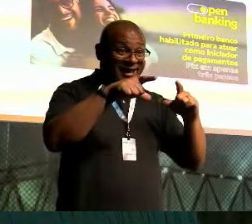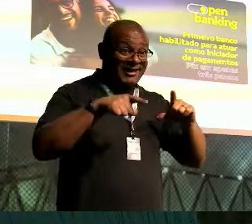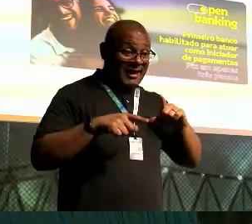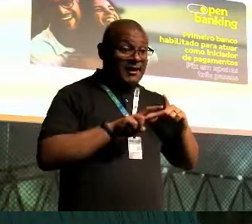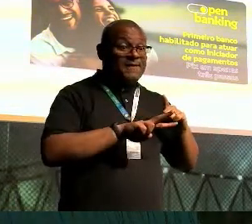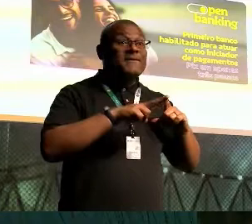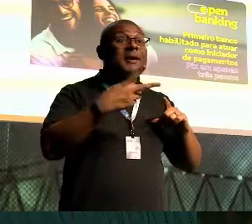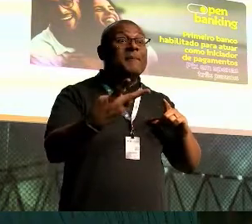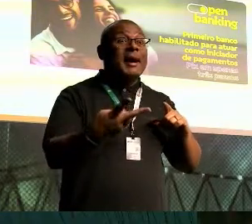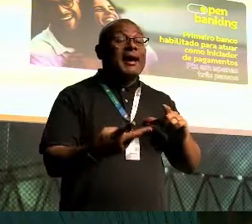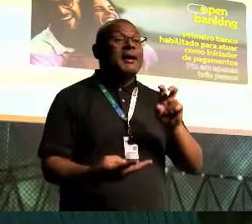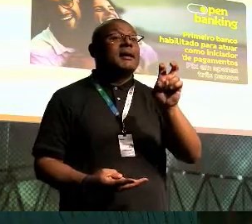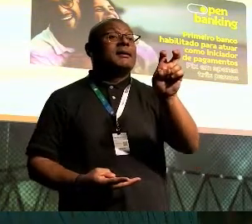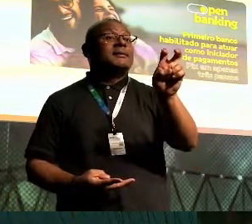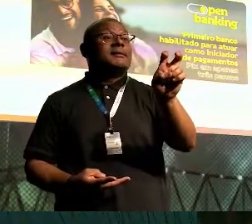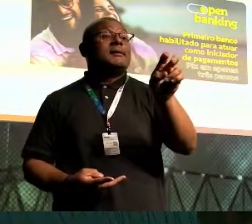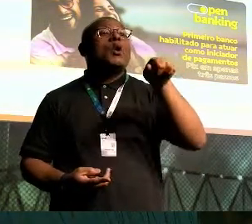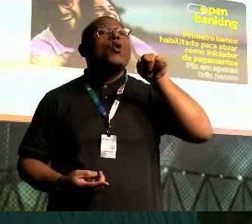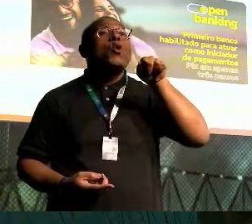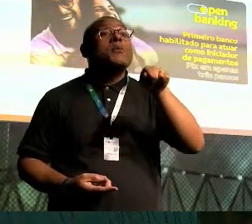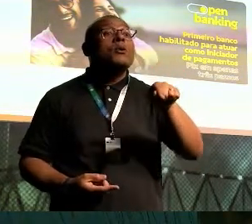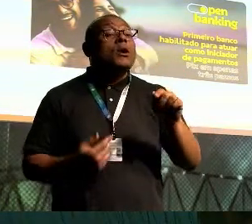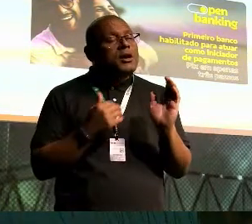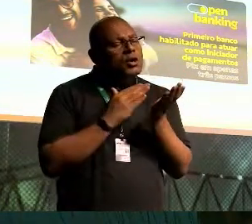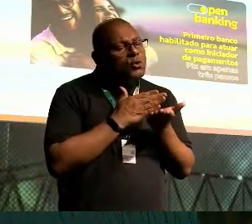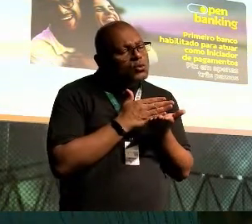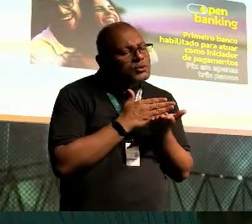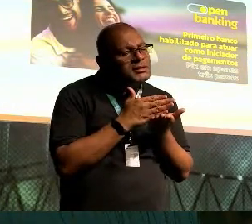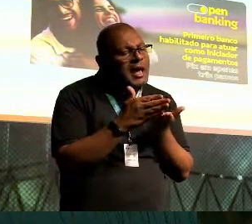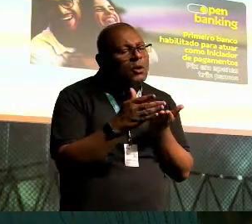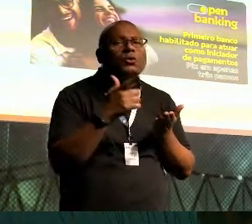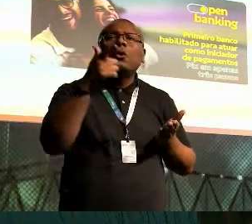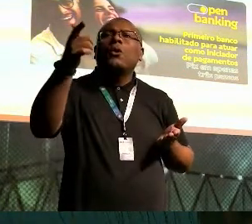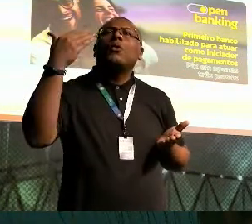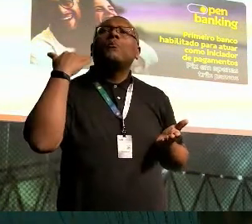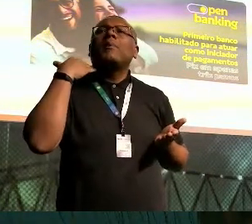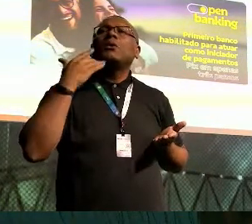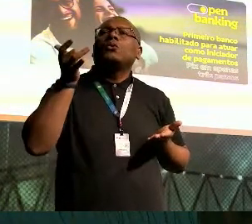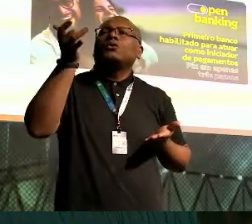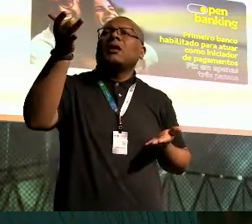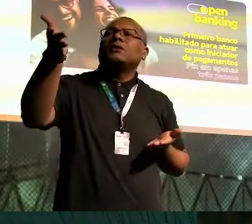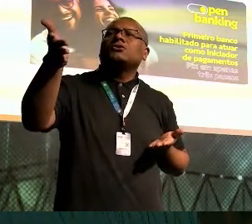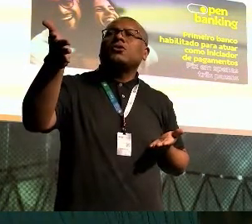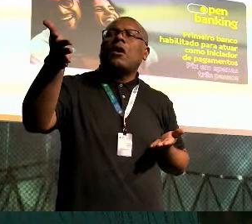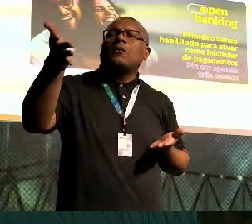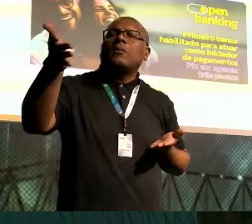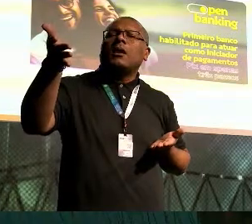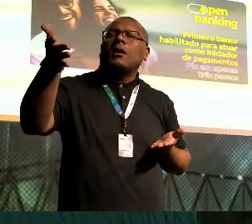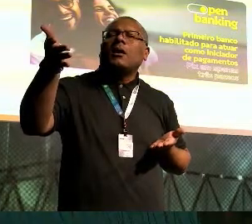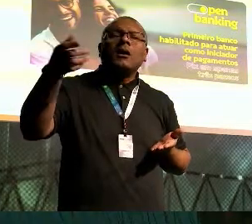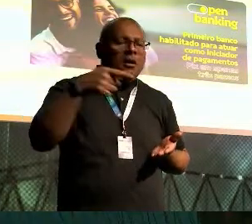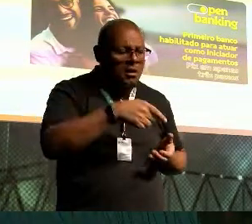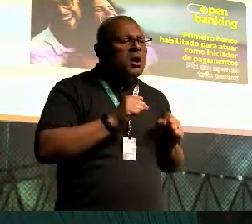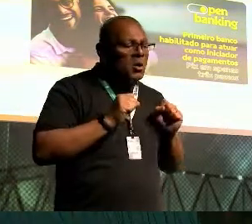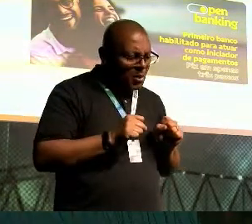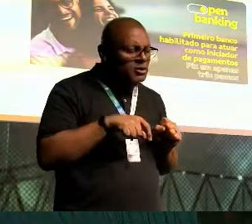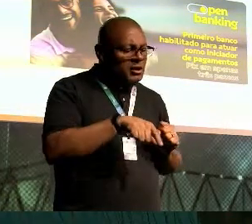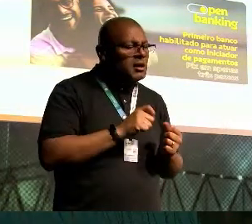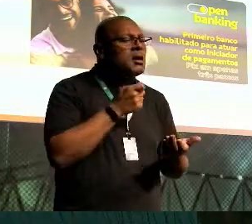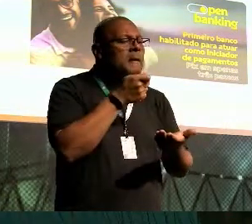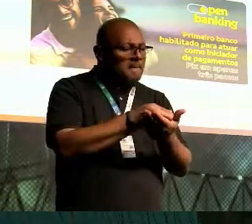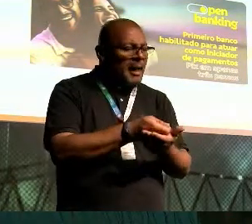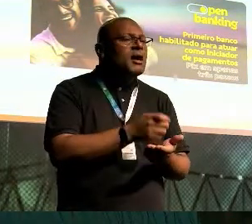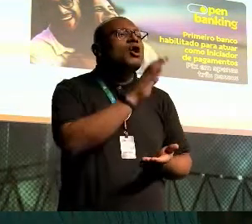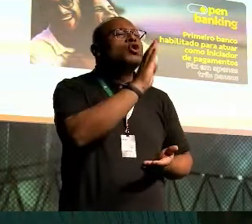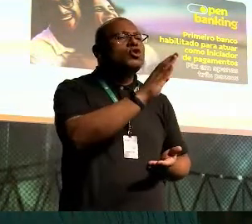para pagar, inclusive eu posso ver que ela tem saldo maior em outro local, a pessoa já vai poder iniciar o pagamento no Banco do